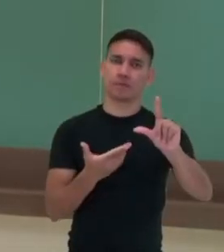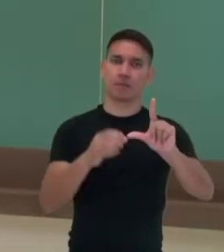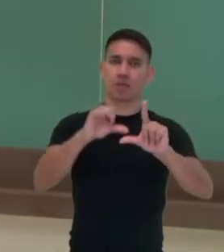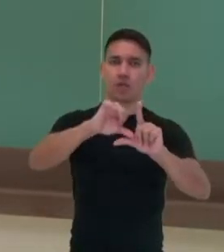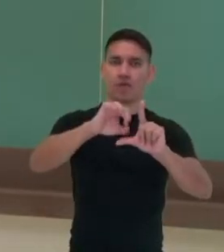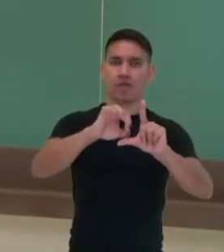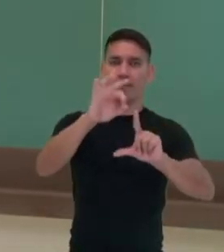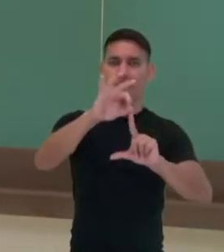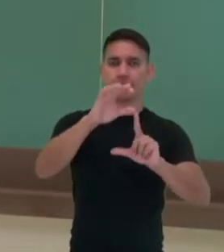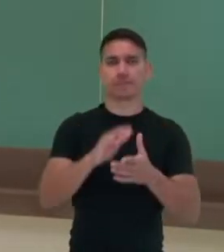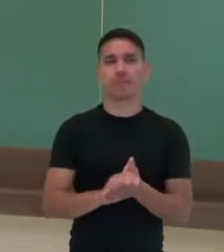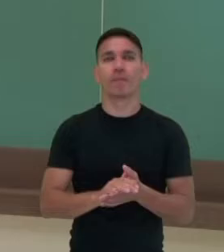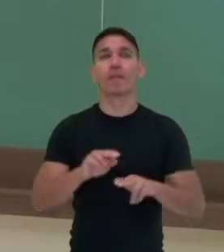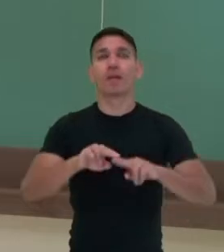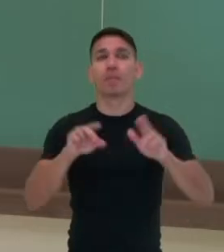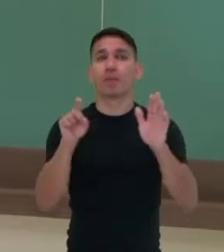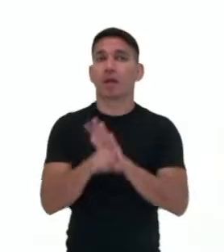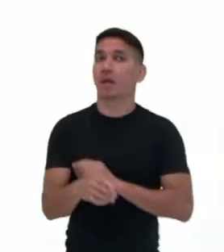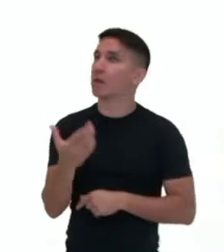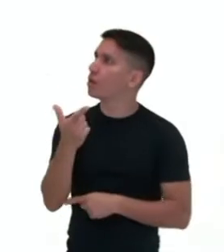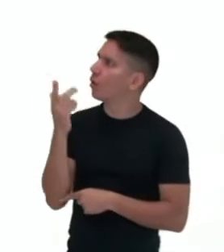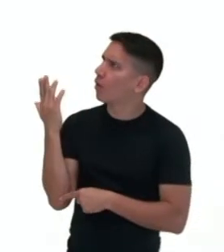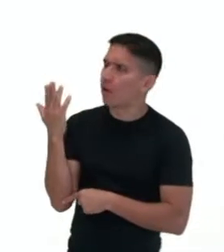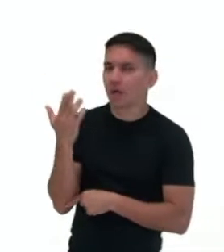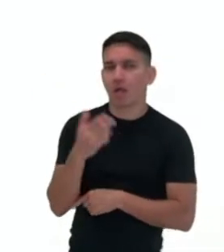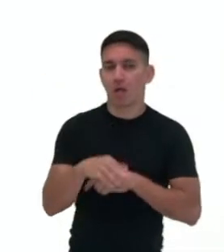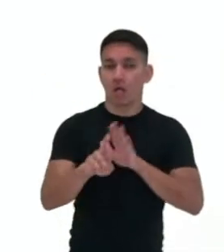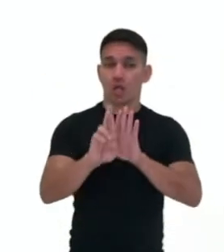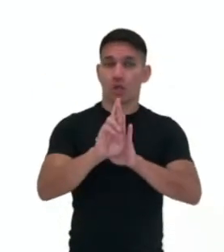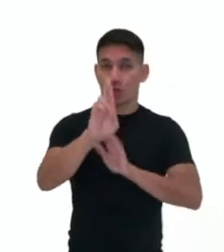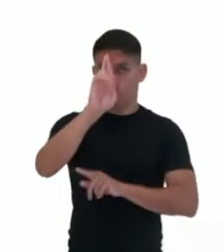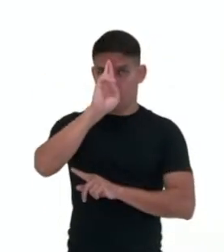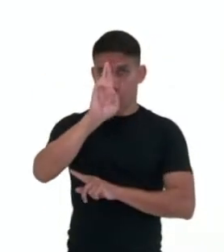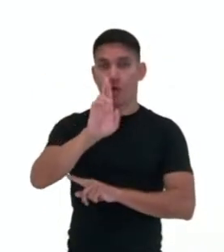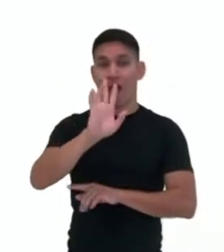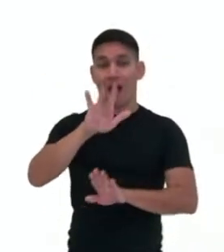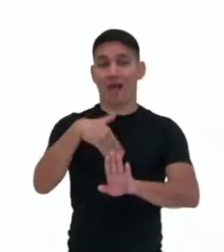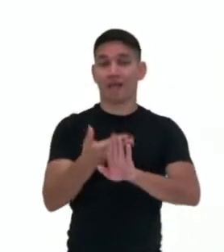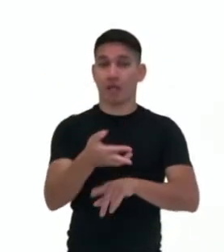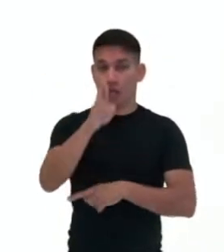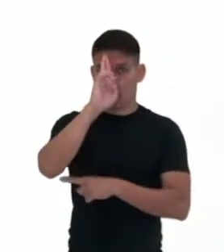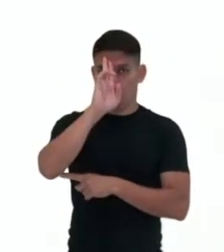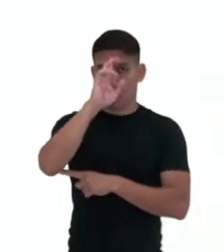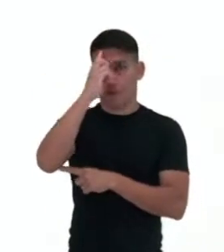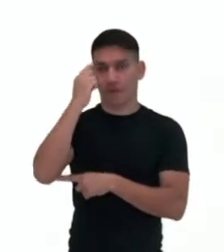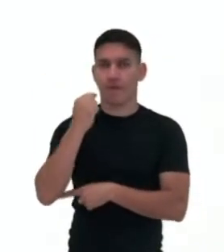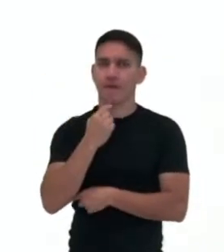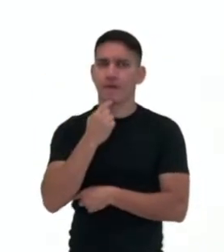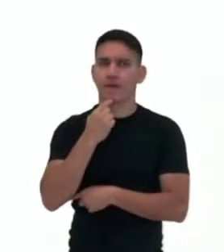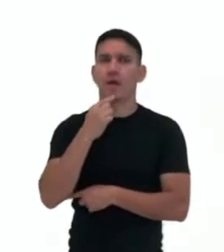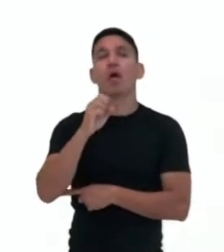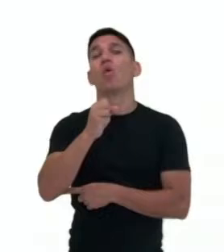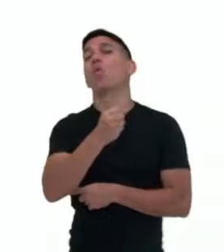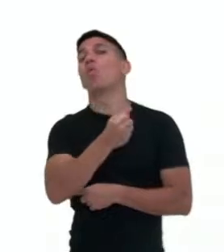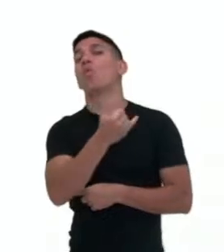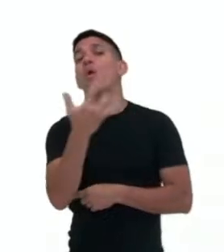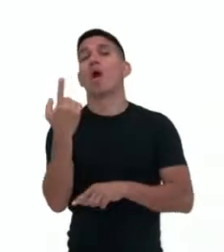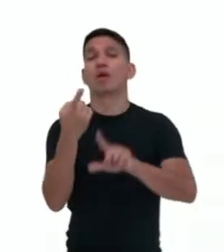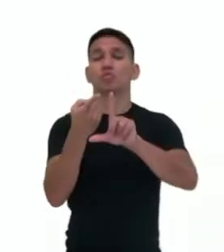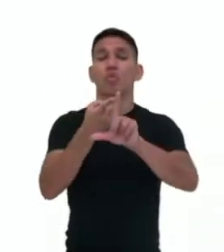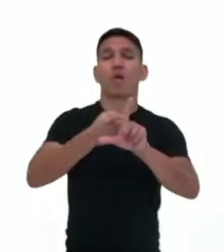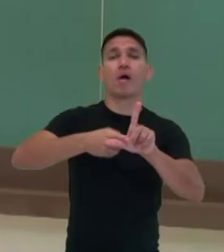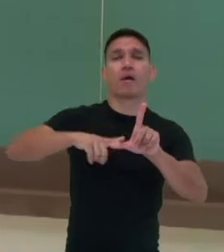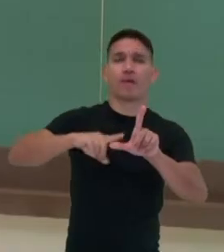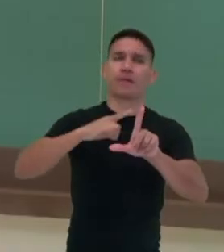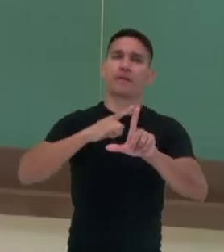ali, das 12 horas às 12 horas e 30 minutos, o ponteiro, né, grande, gira quantos graus? Então eu tenho lá das